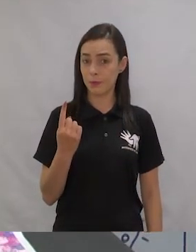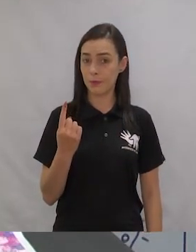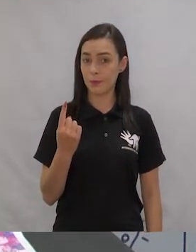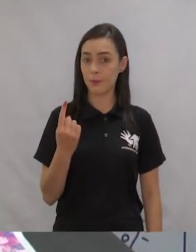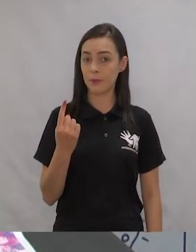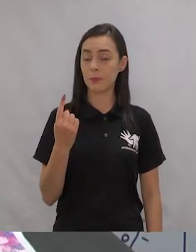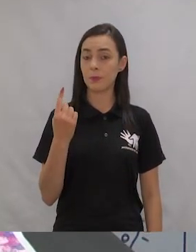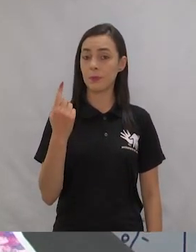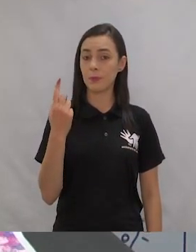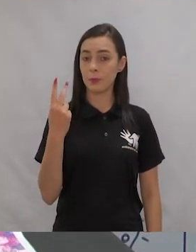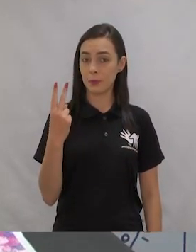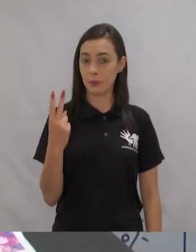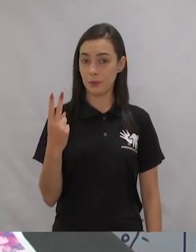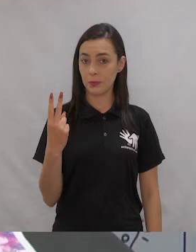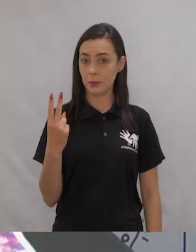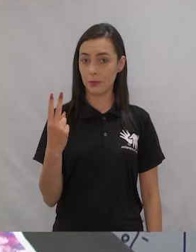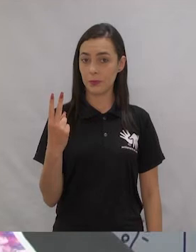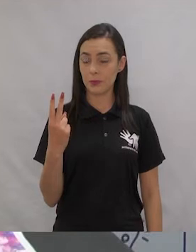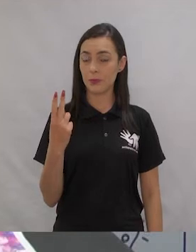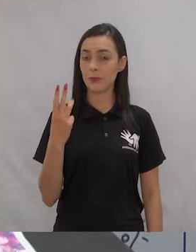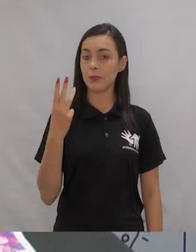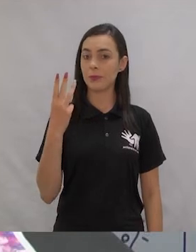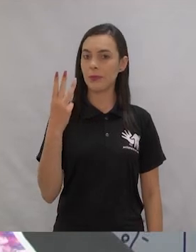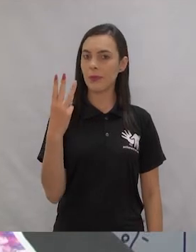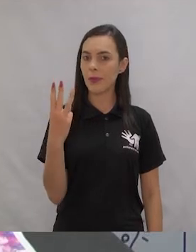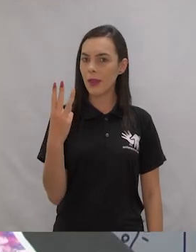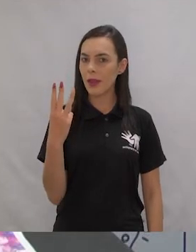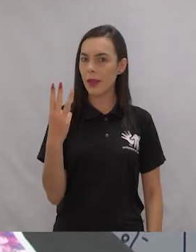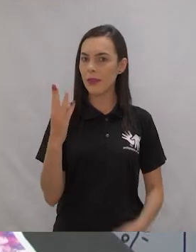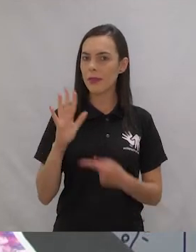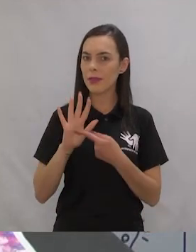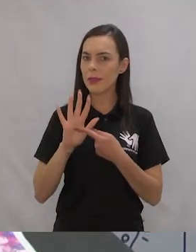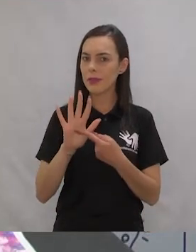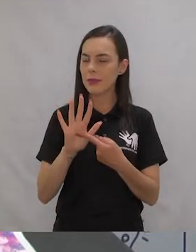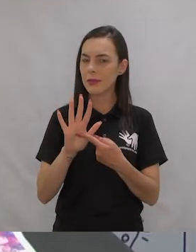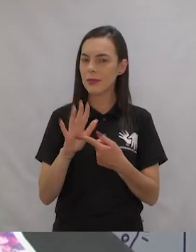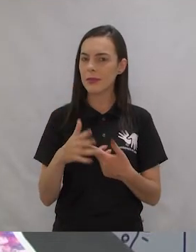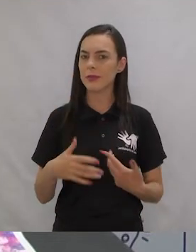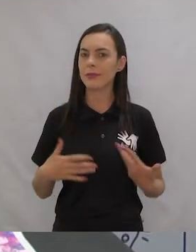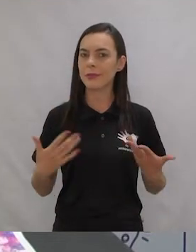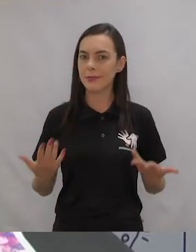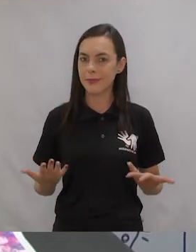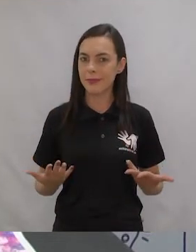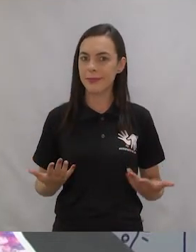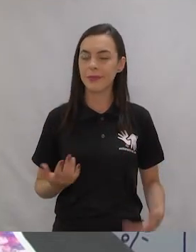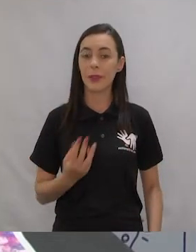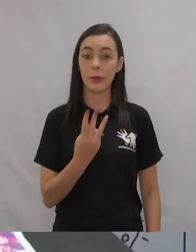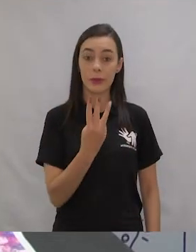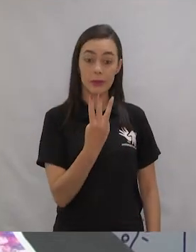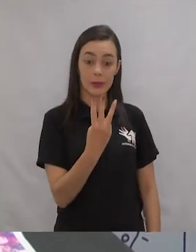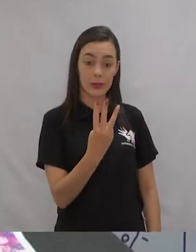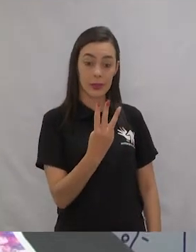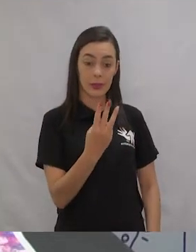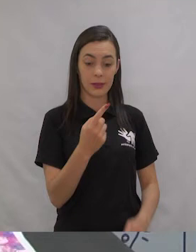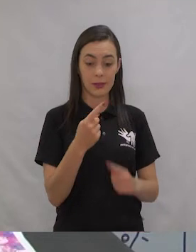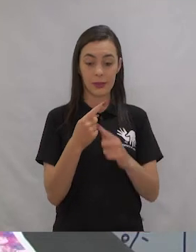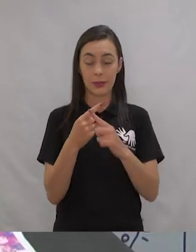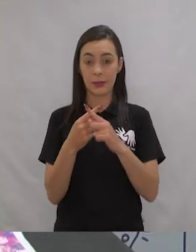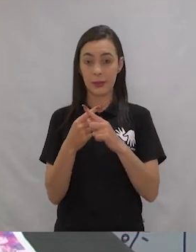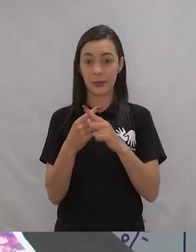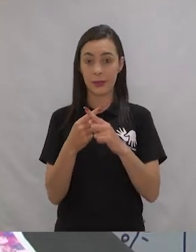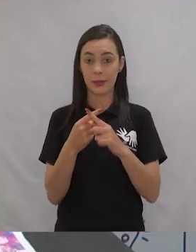Uma vez, duas vezes, três vezes. Então,